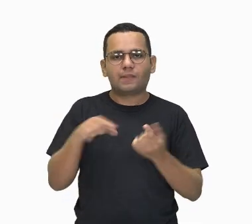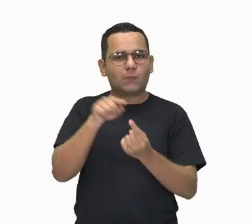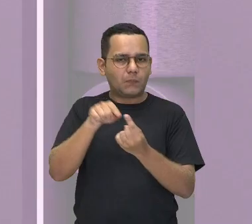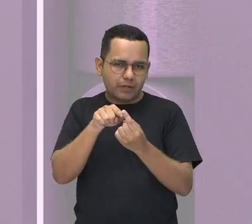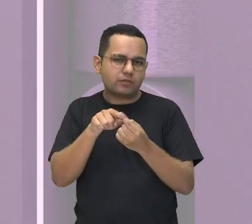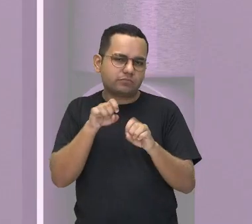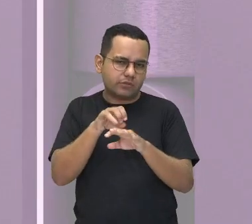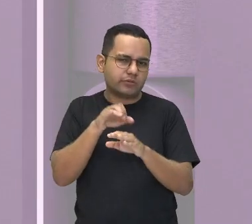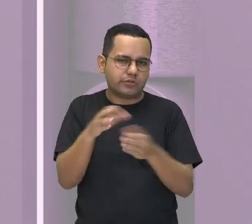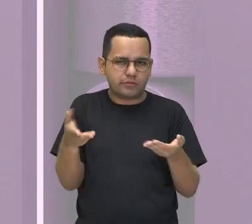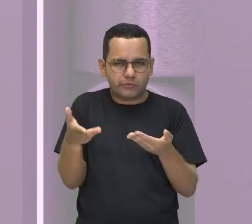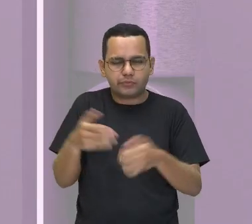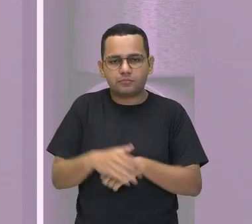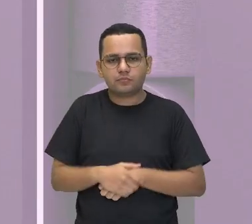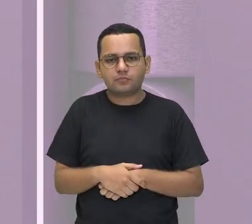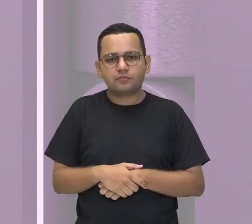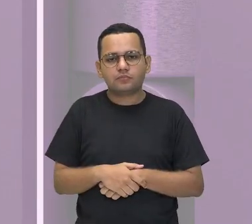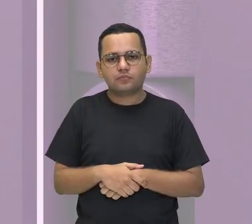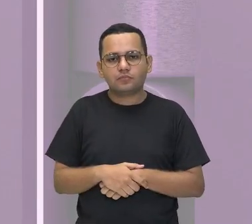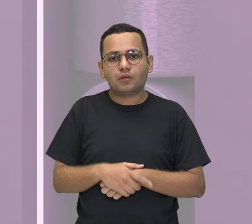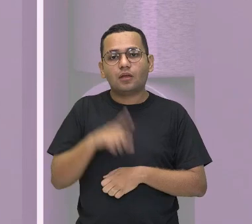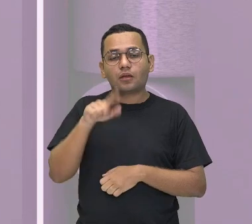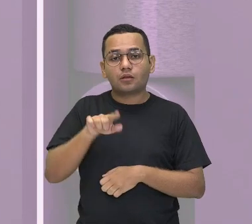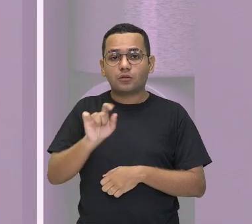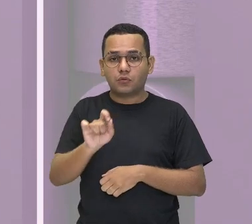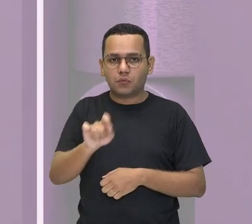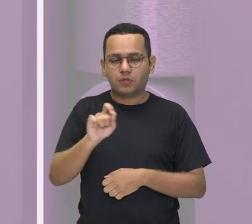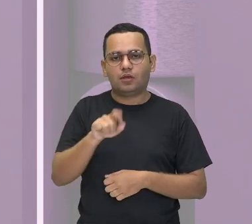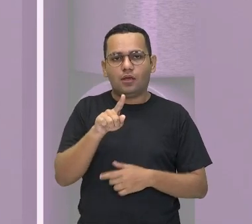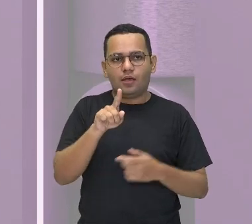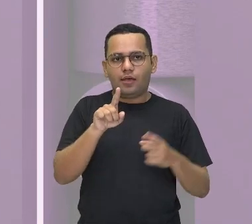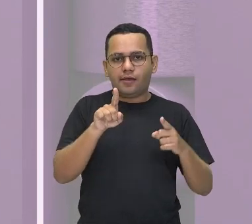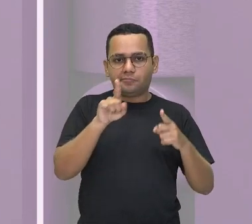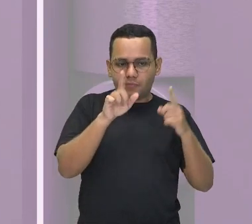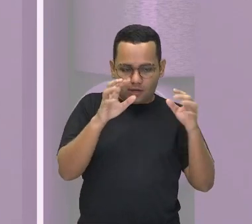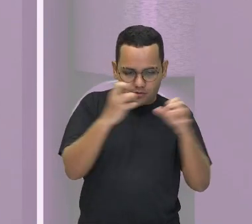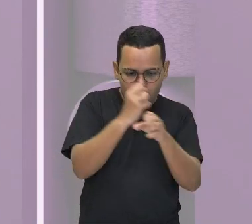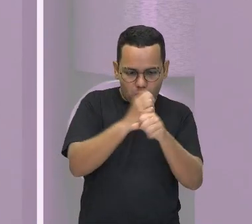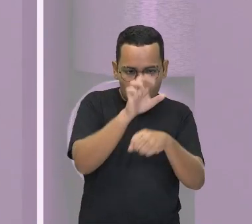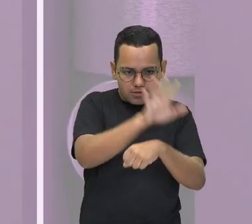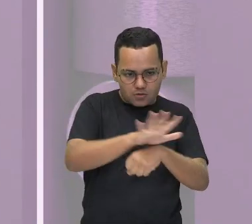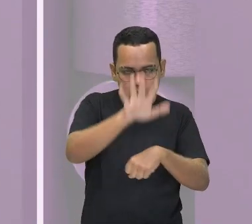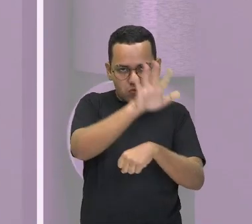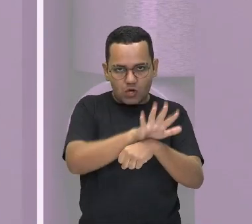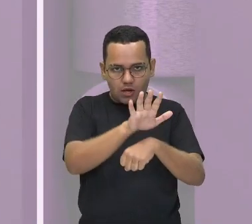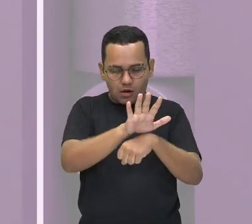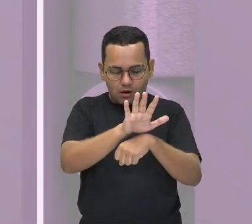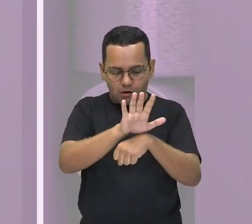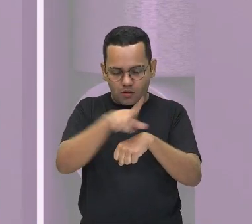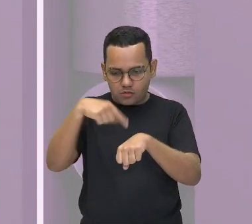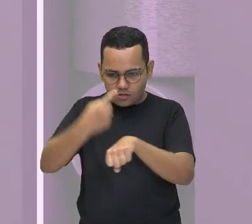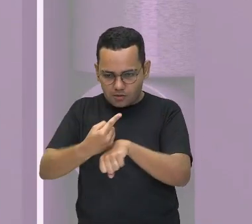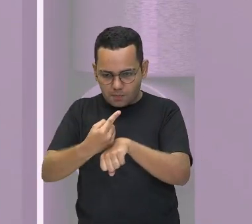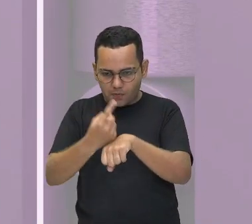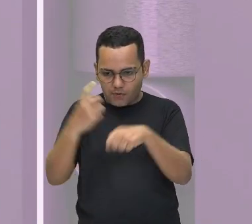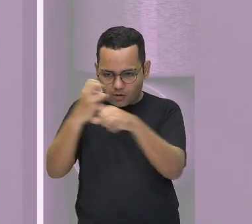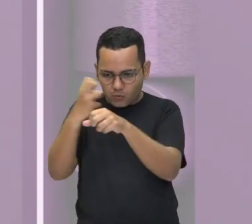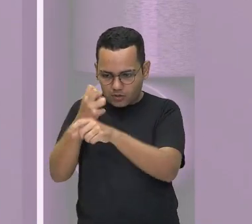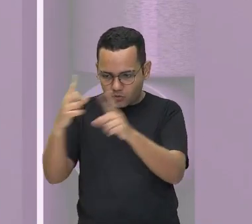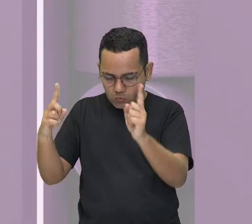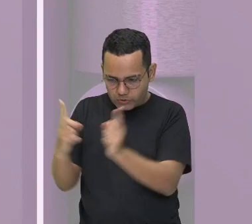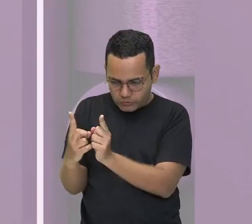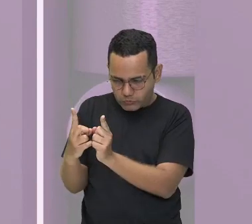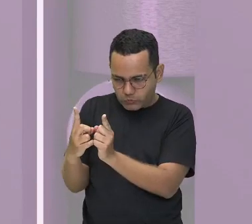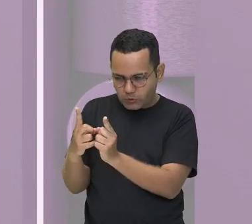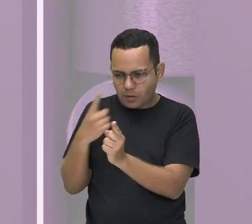bom? Fazer então essa transformação, tá bom, da equação geral para a equação reduzida, tá? E